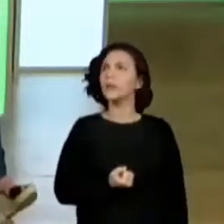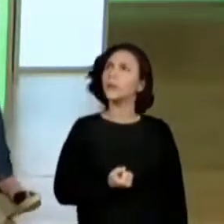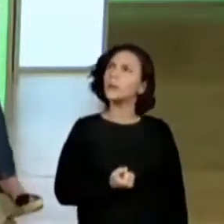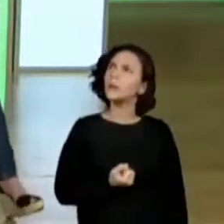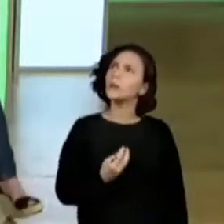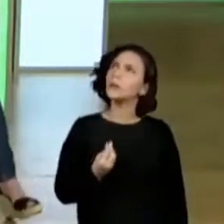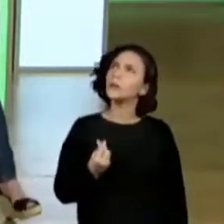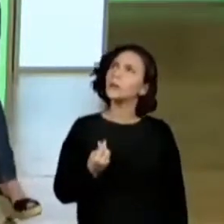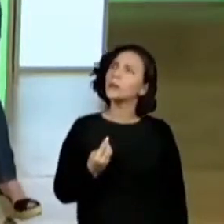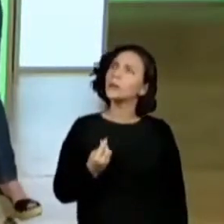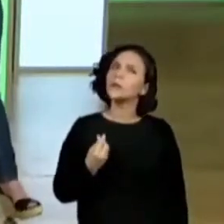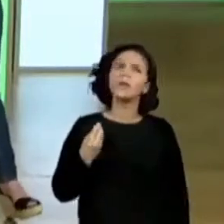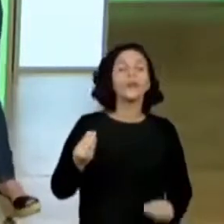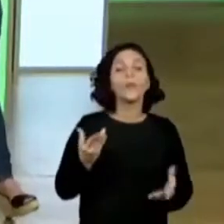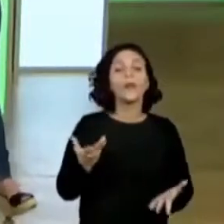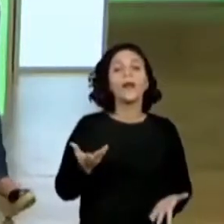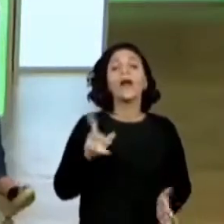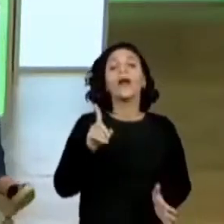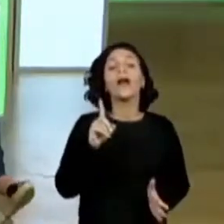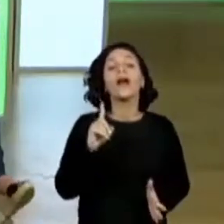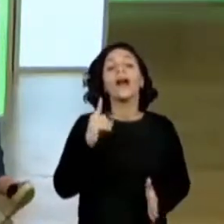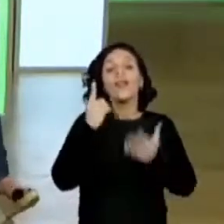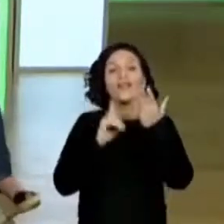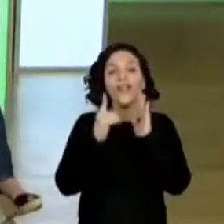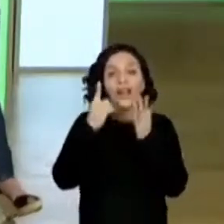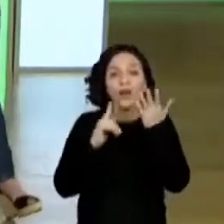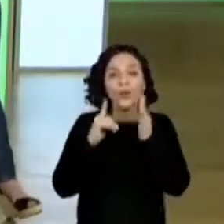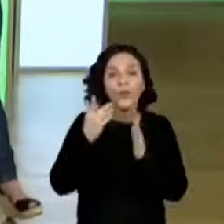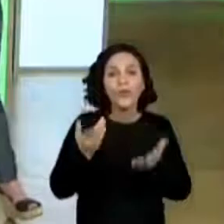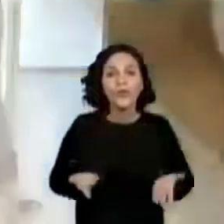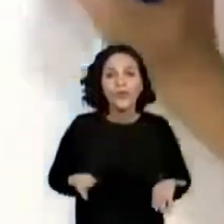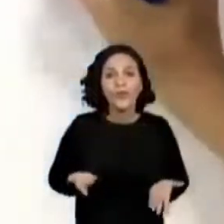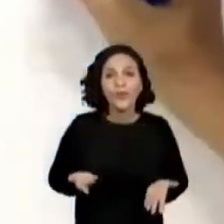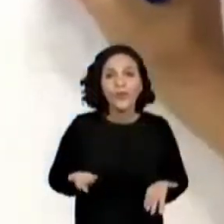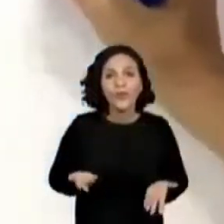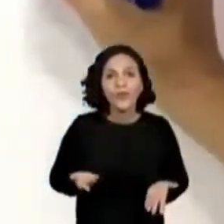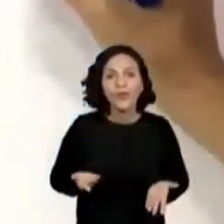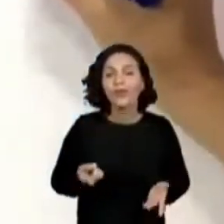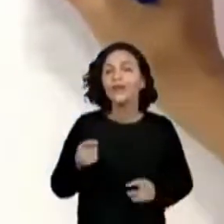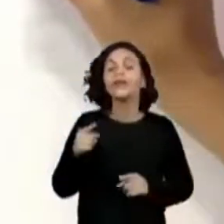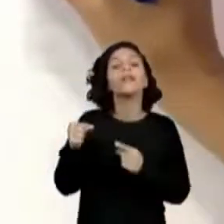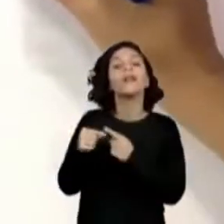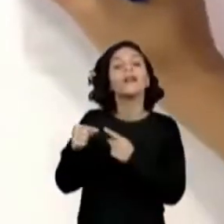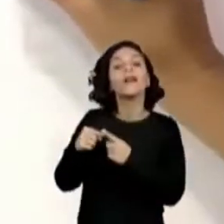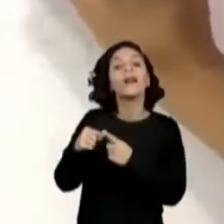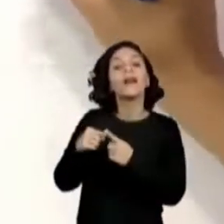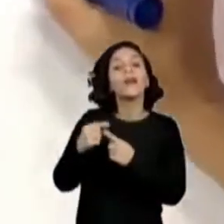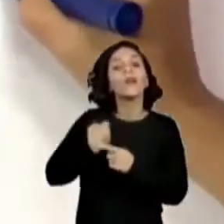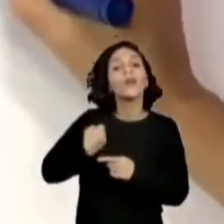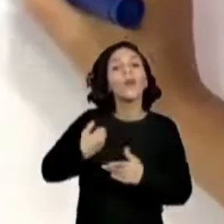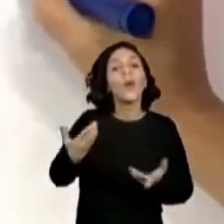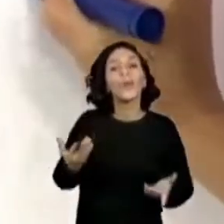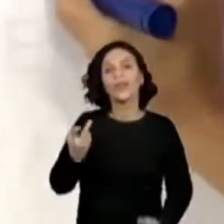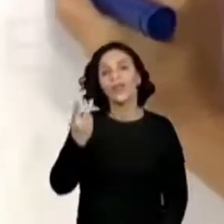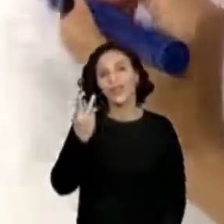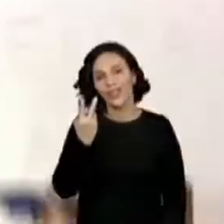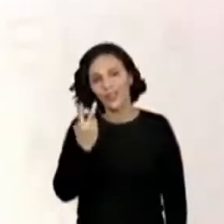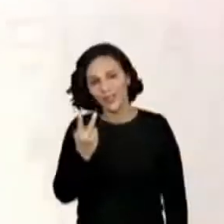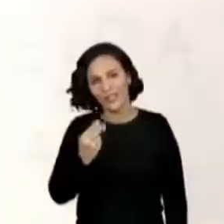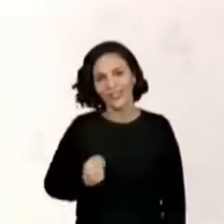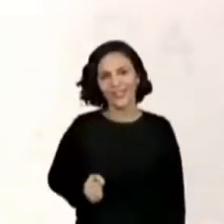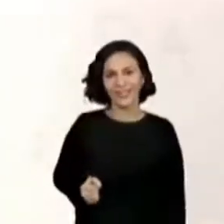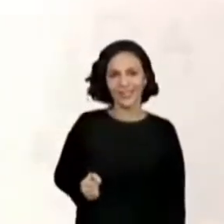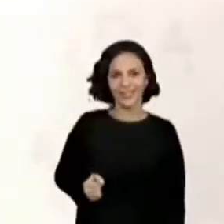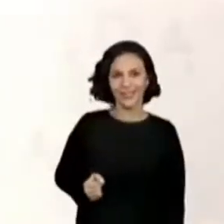pode ir colocando em fevereiro? É o mês o quê? Vão colocando aí pra gente. O mês 2.